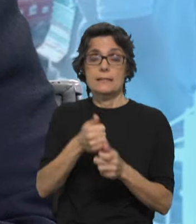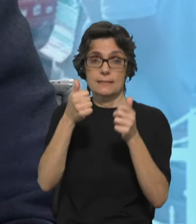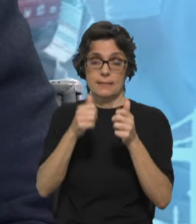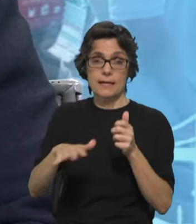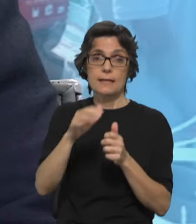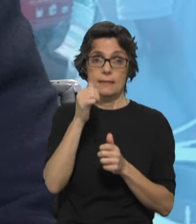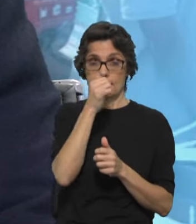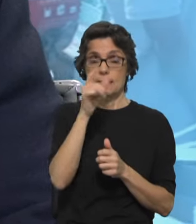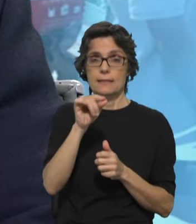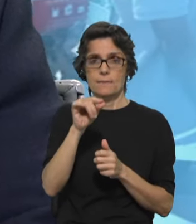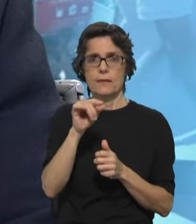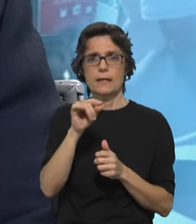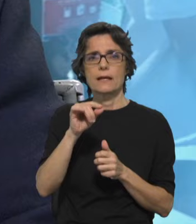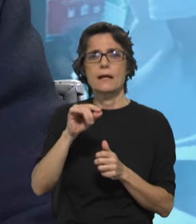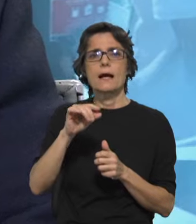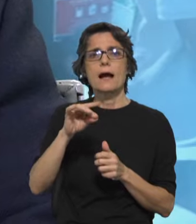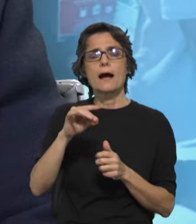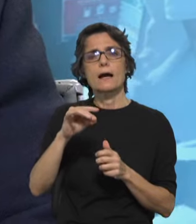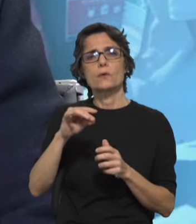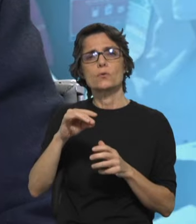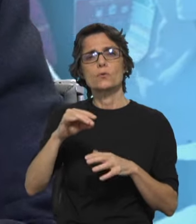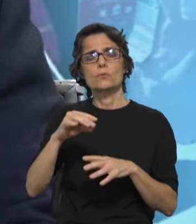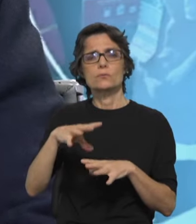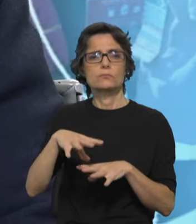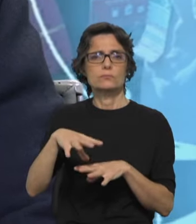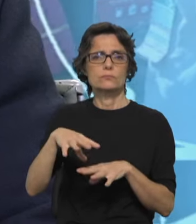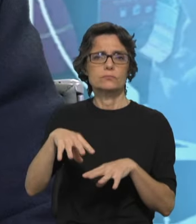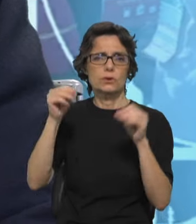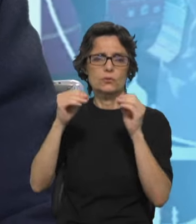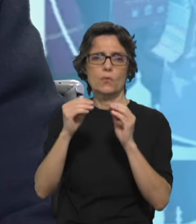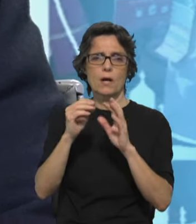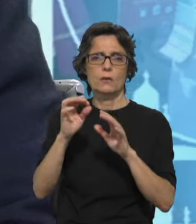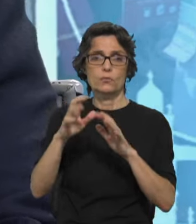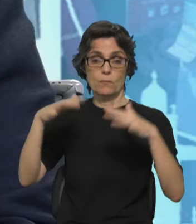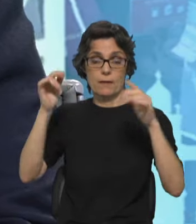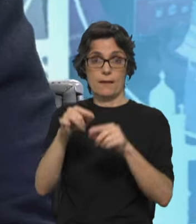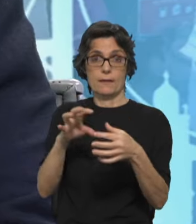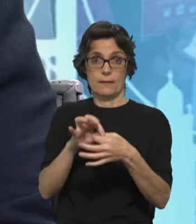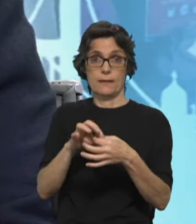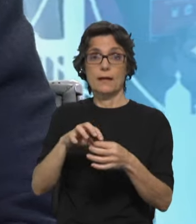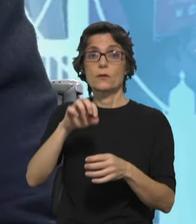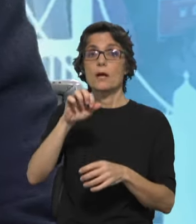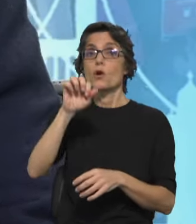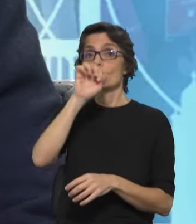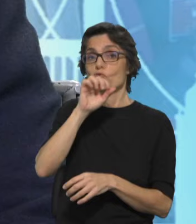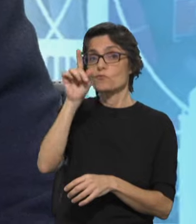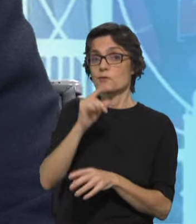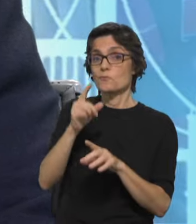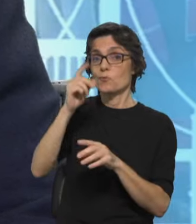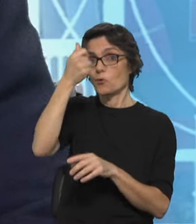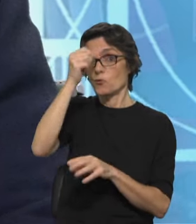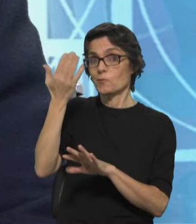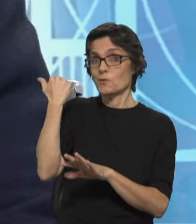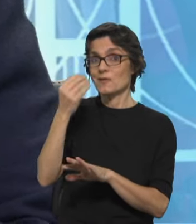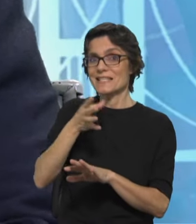santuário eucarístico, que é o Santuário do Milagre. E o Sr. Bispo, no passado domingo, lançou um desafio muito importante e